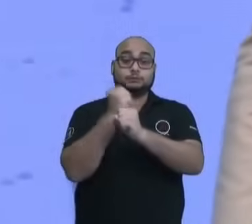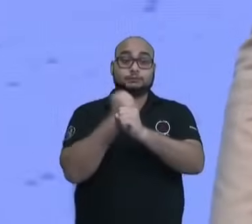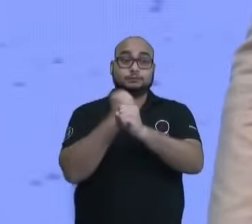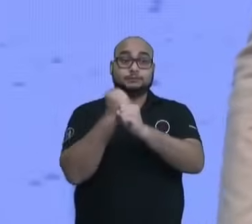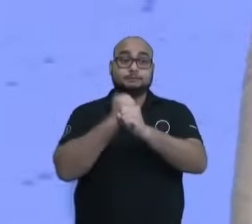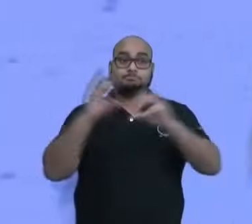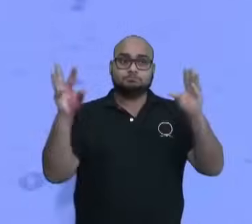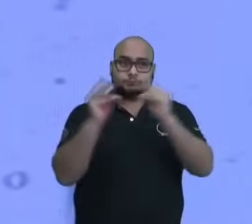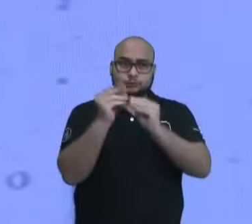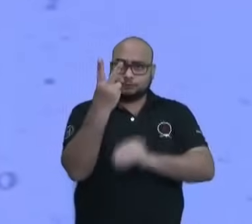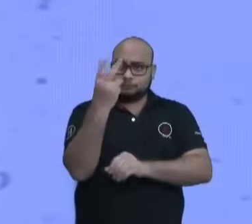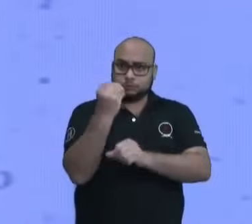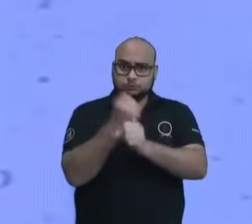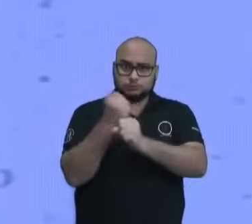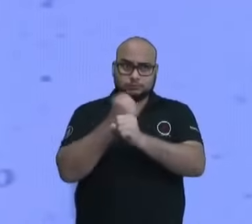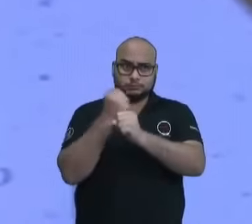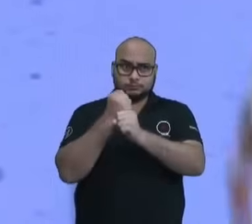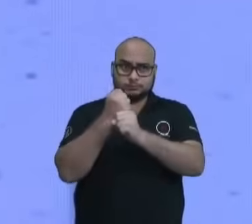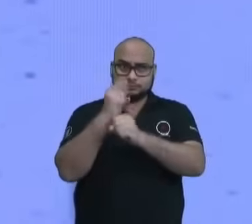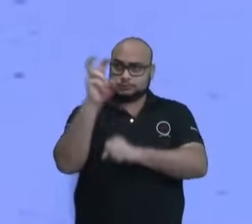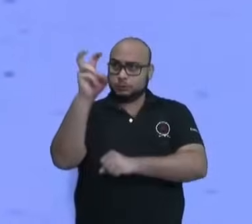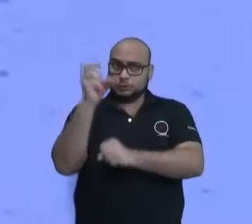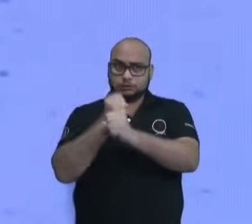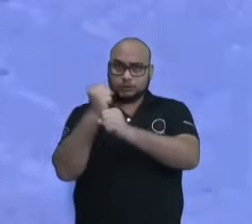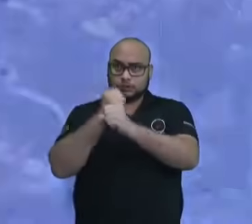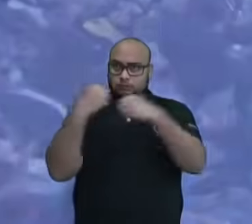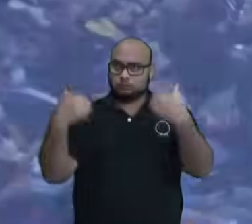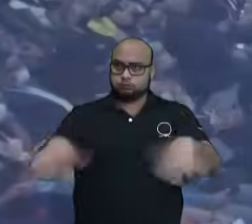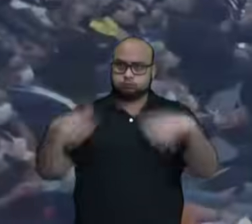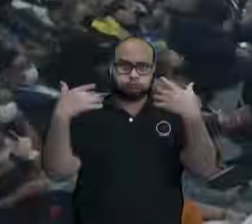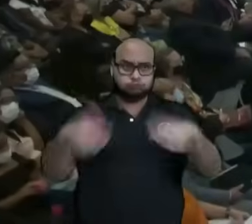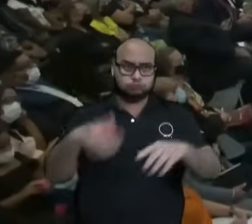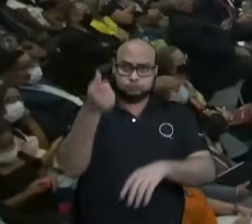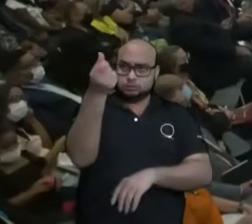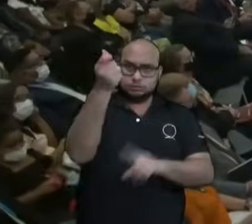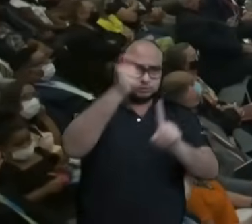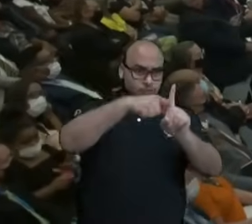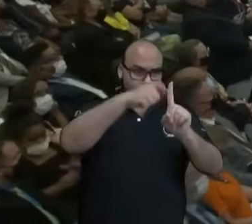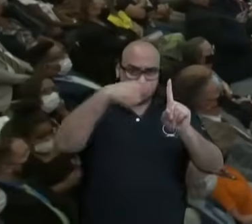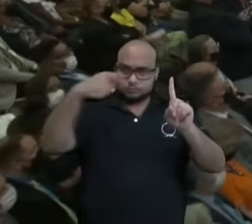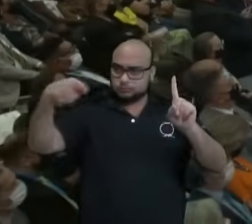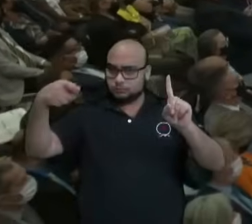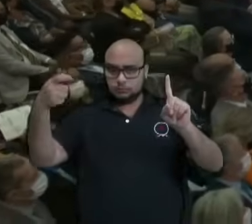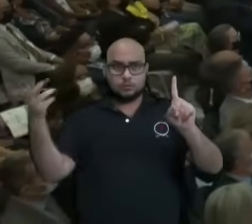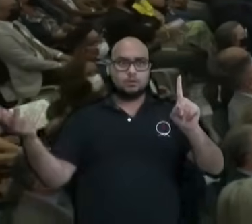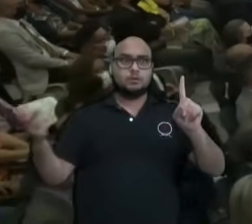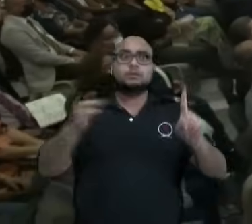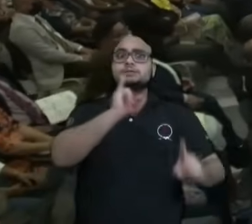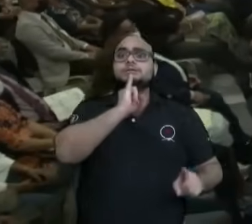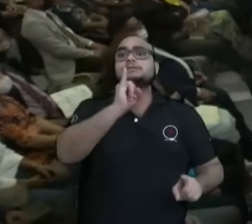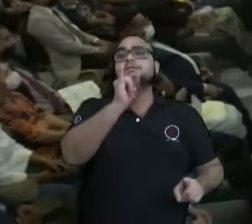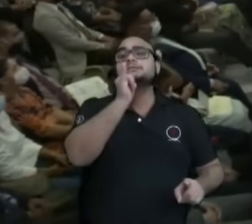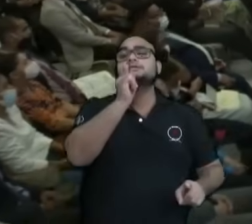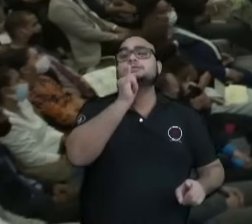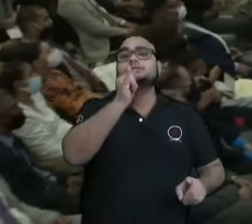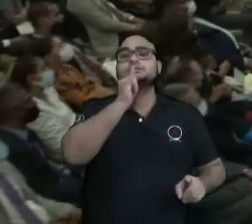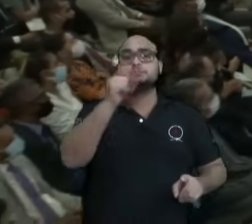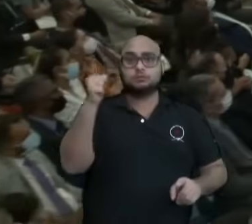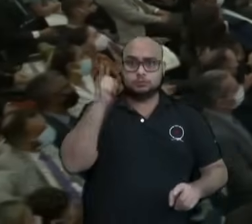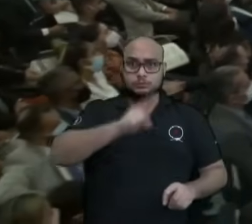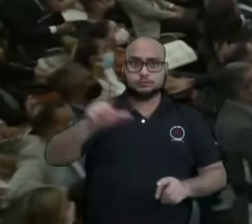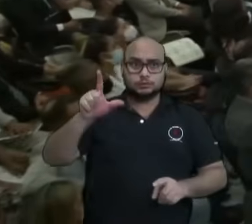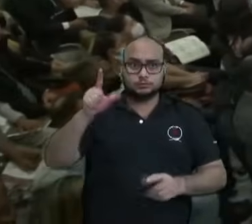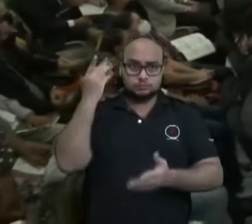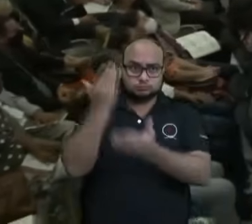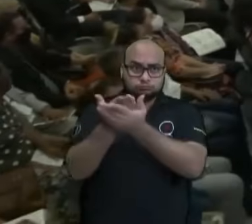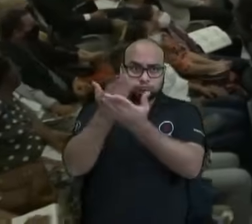dois 5 anos em 6 meses meu irmão fazer da exceção a regra é o maior